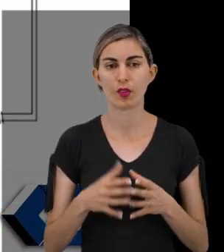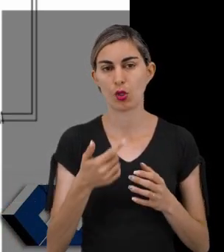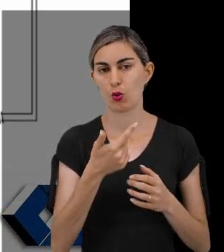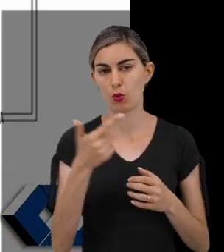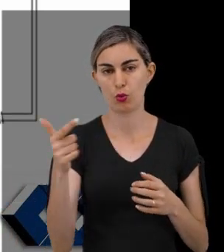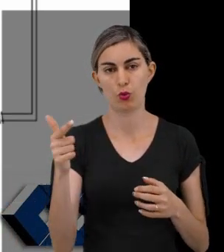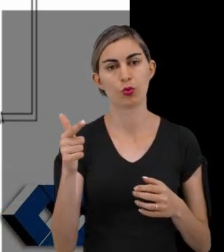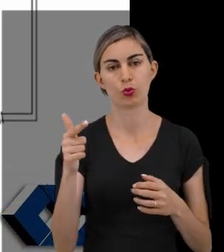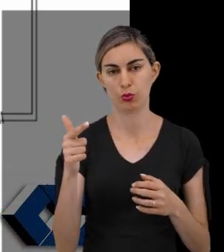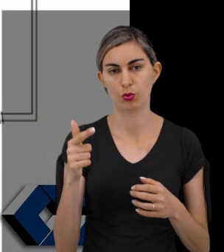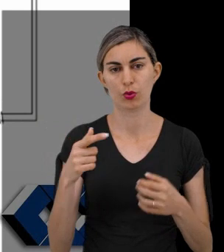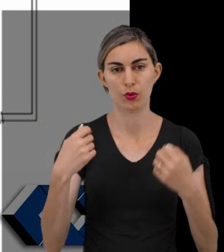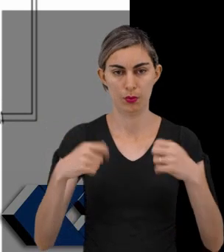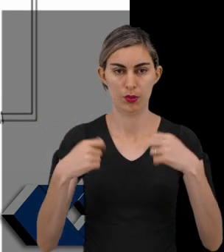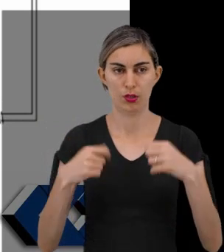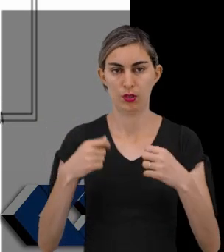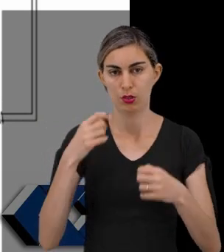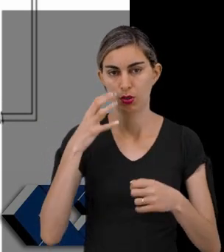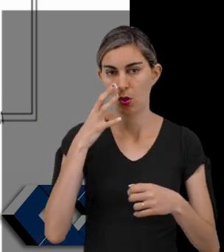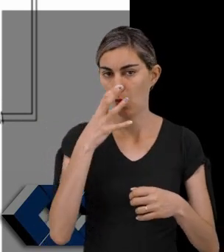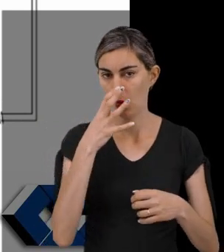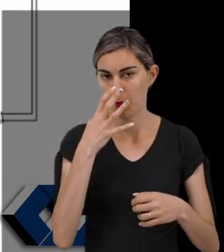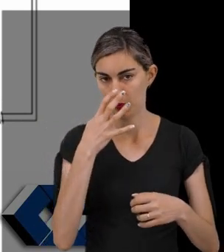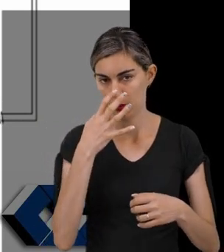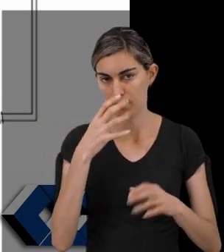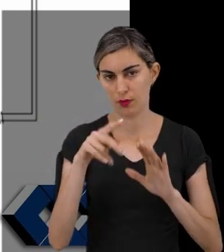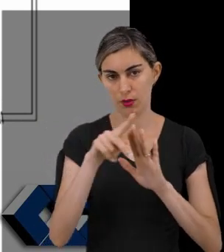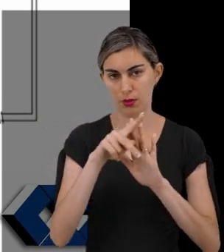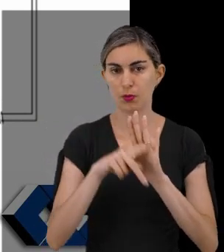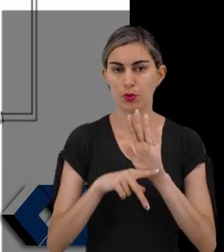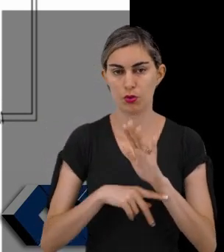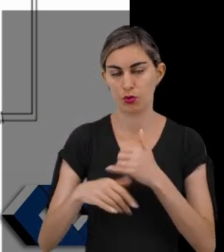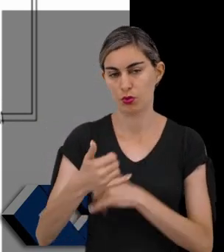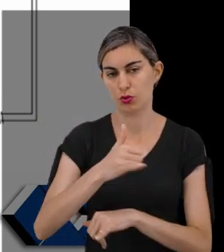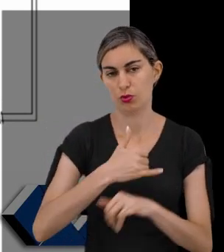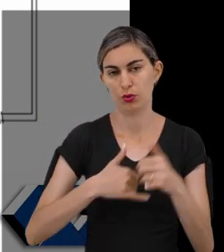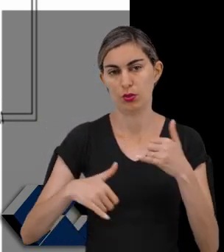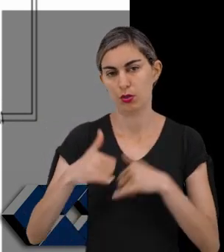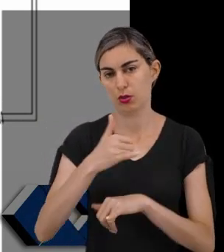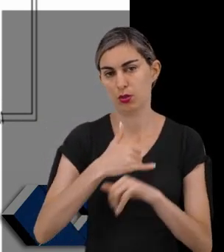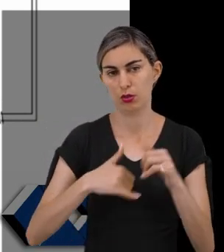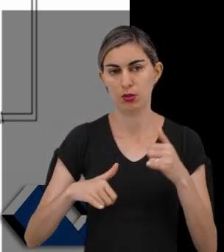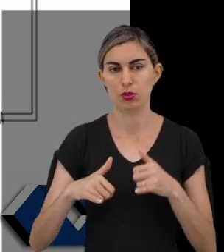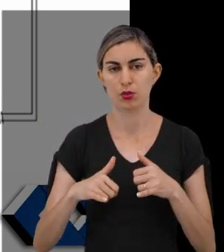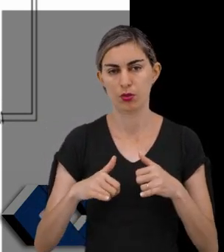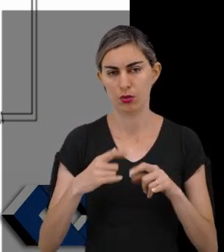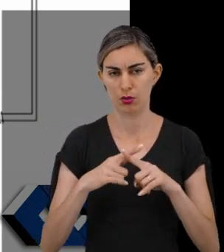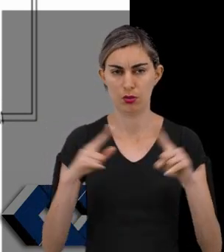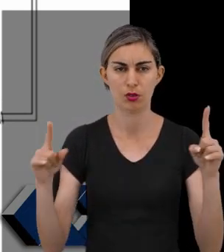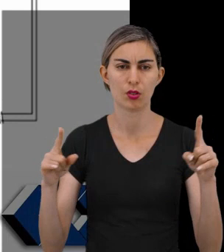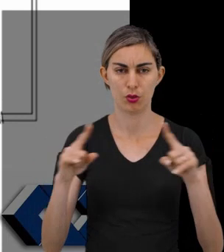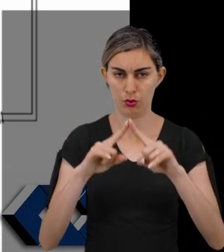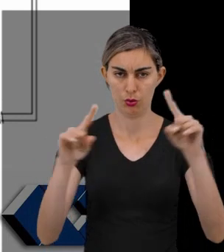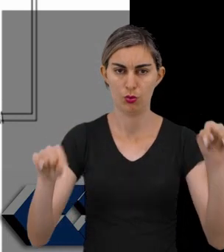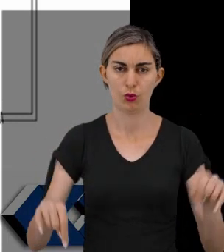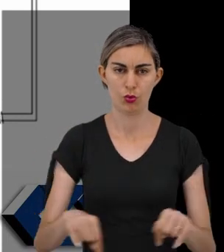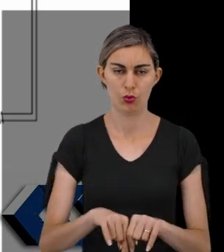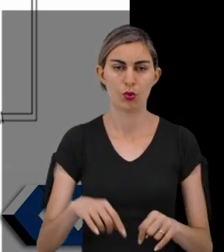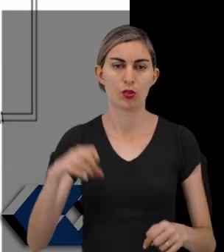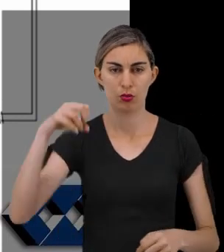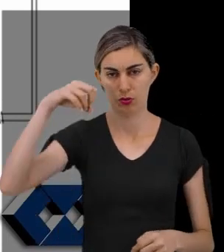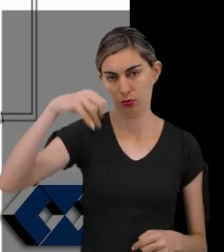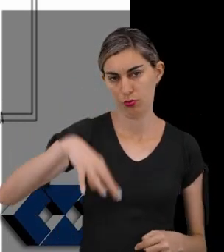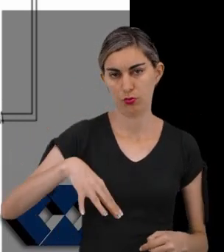Outro ponto também que a gente deve observar no projeto elétrico, além do quadro de luz,